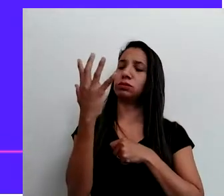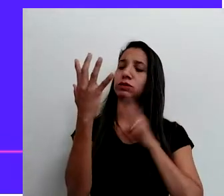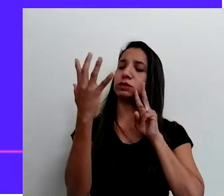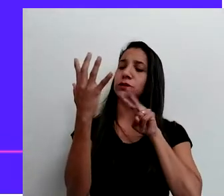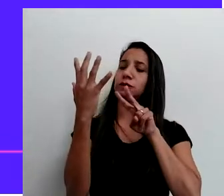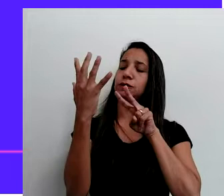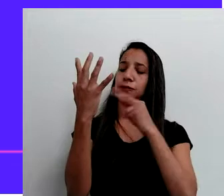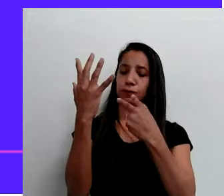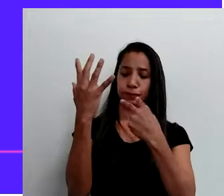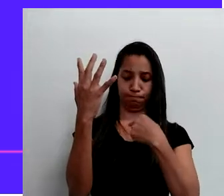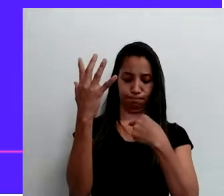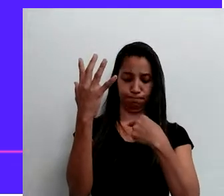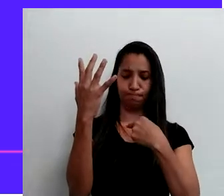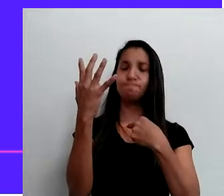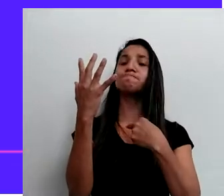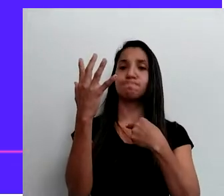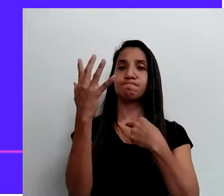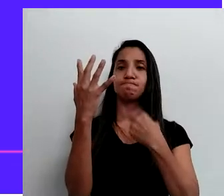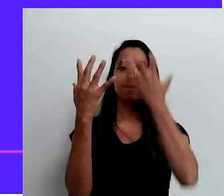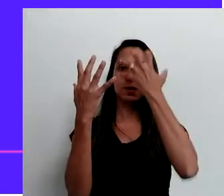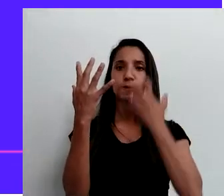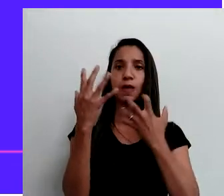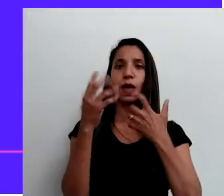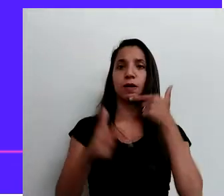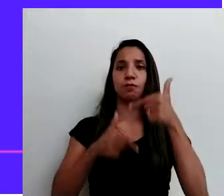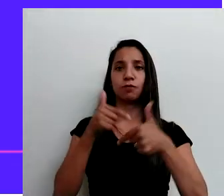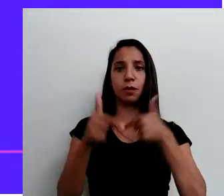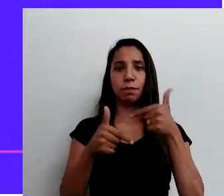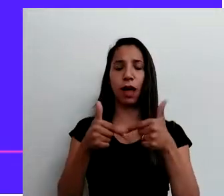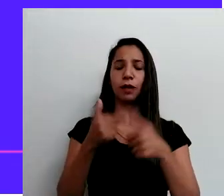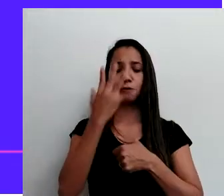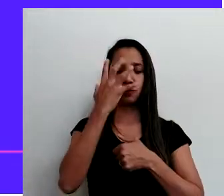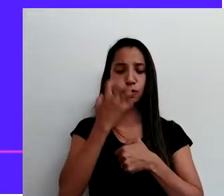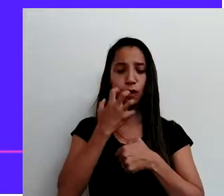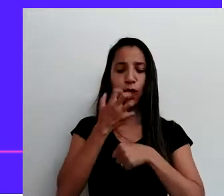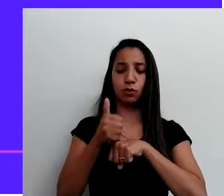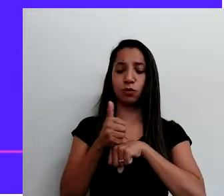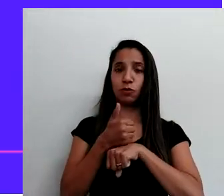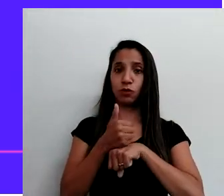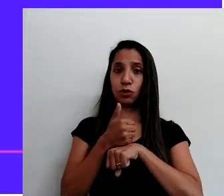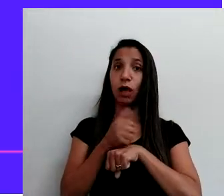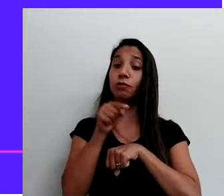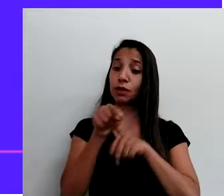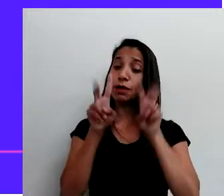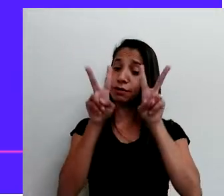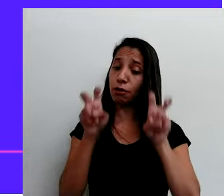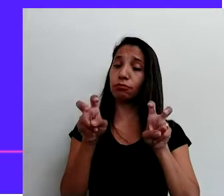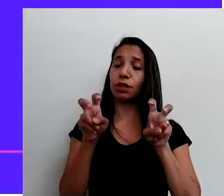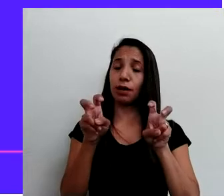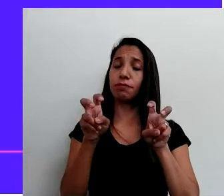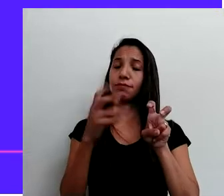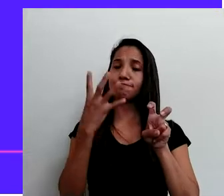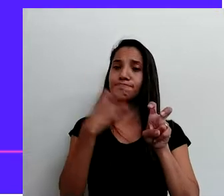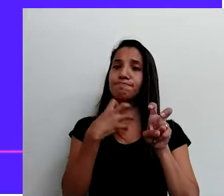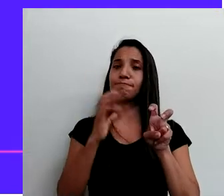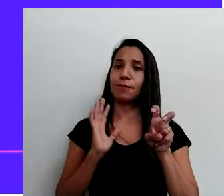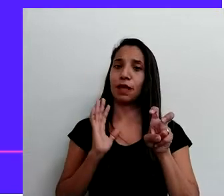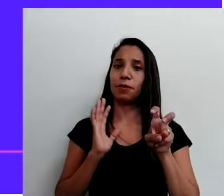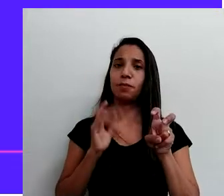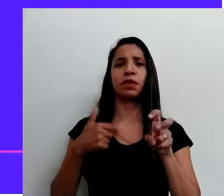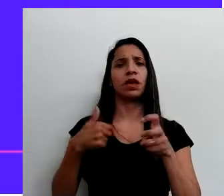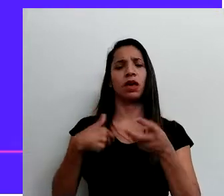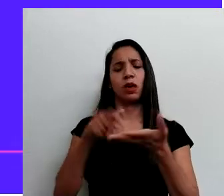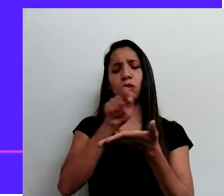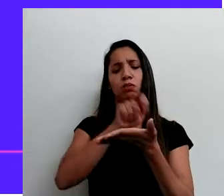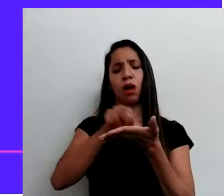profundidade e com a seriedade que esse assunto demanda, né? Eu fiz aqui algumas anotações mais